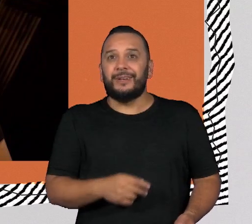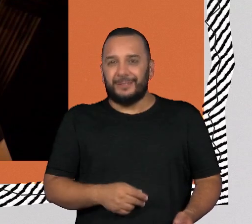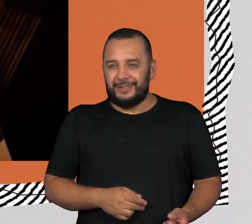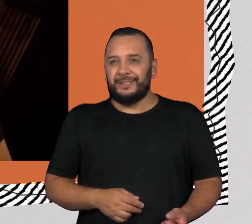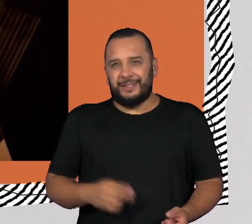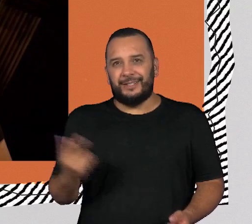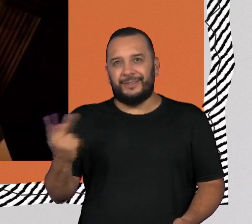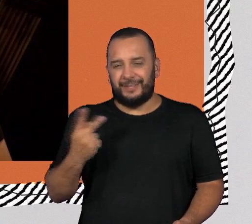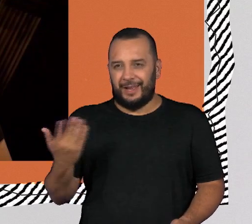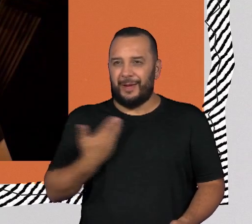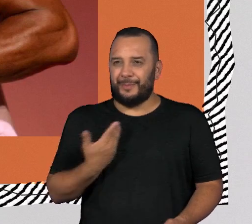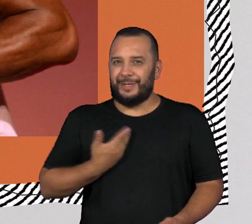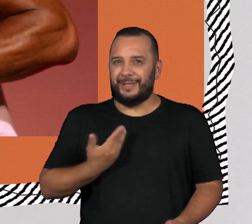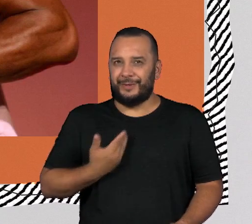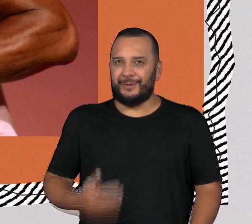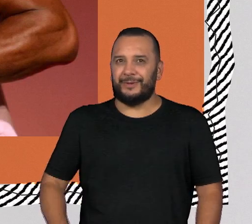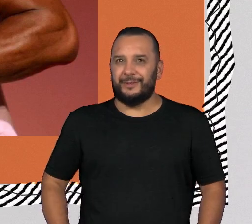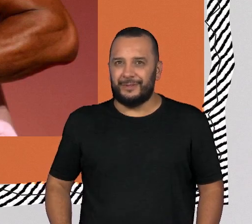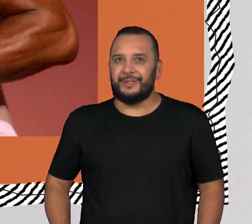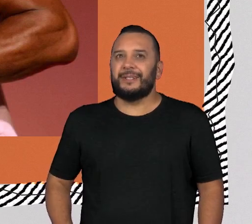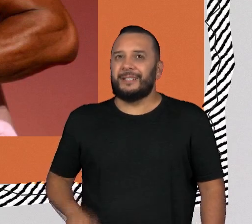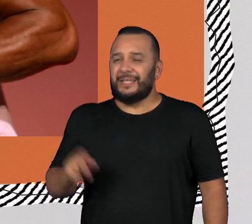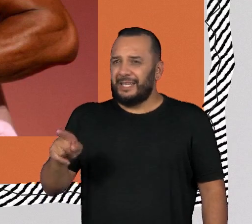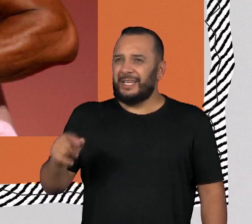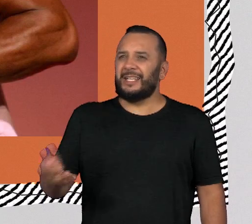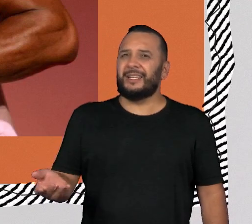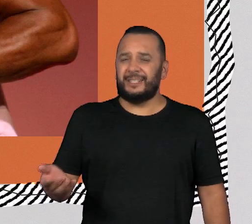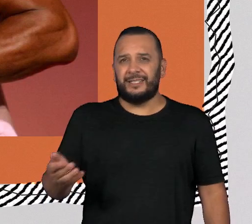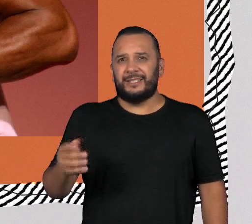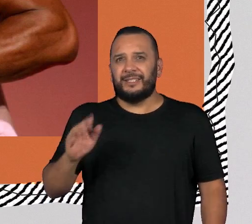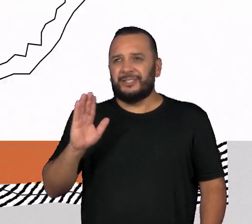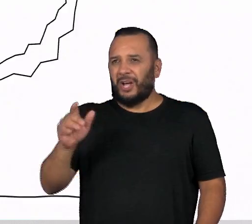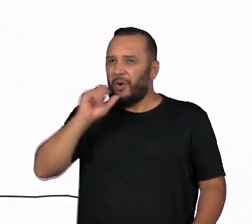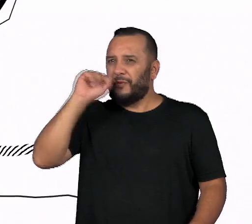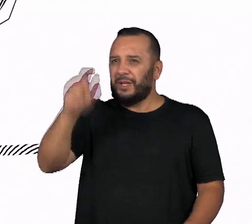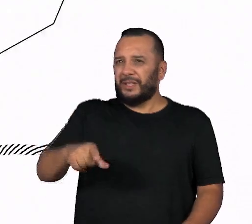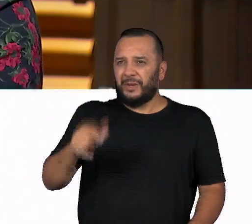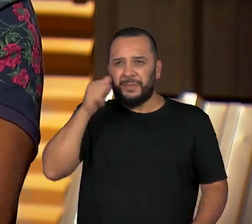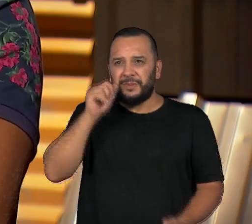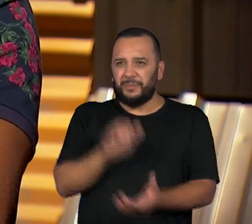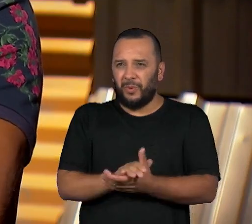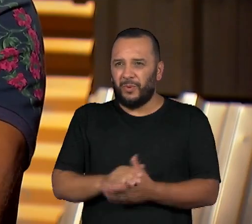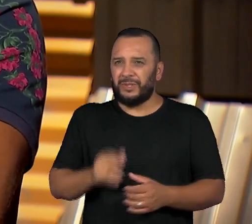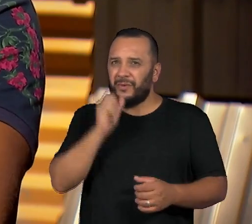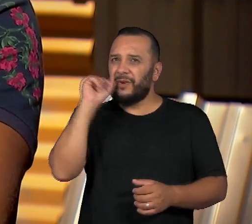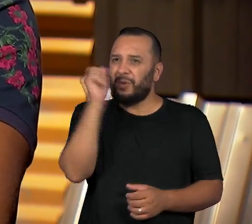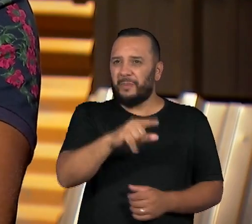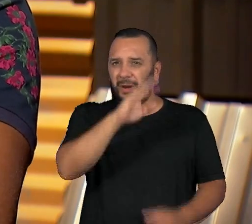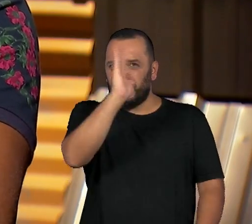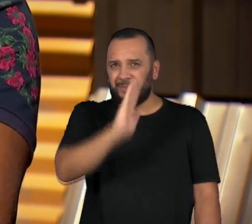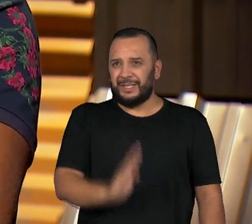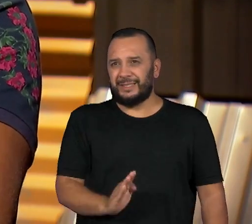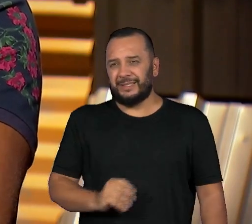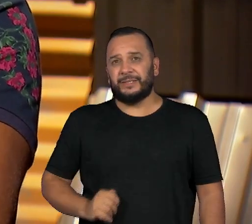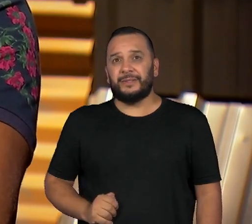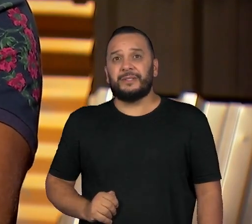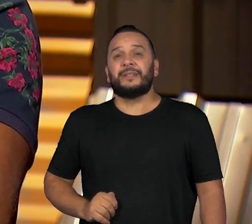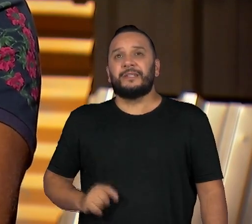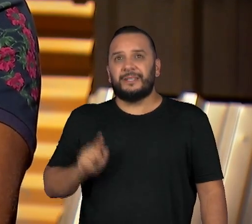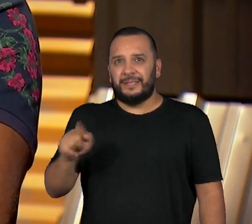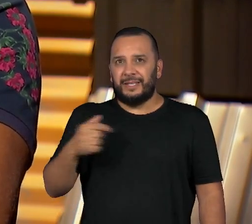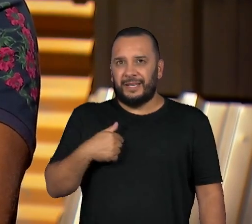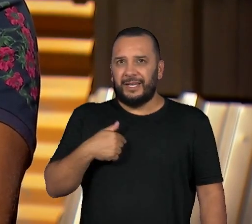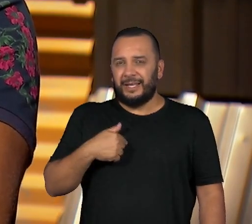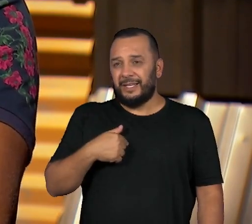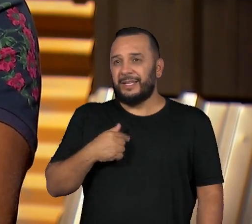ele tava muito. E aí ele ofendeu minha esposa, falou mal do Brasil. E aí o momento que ele deu tiro no pé